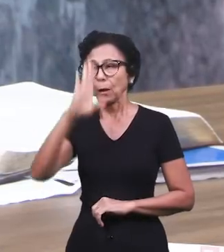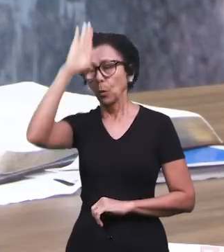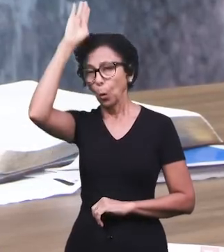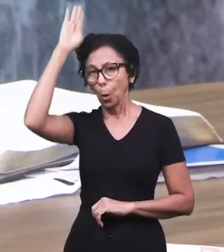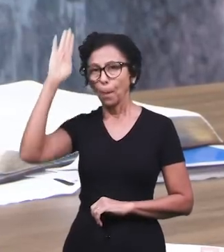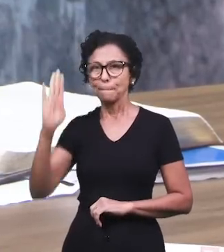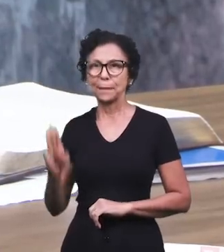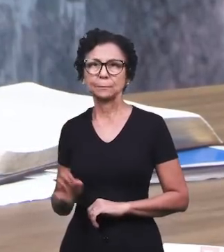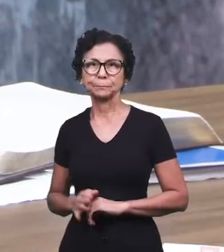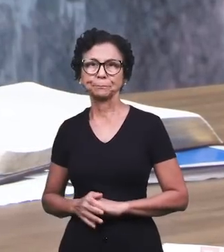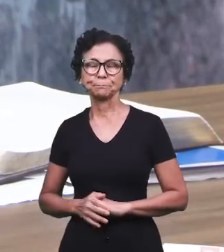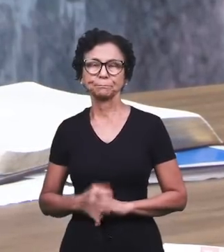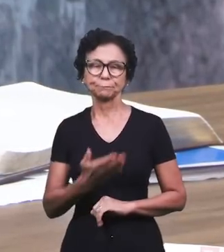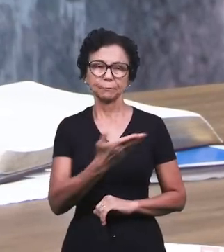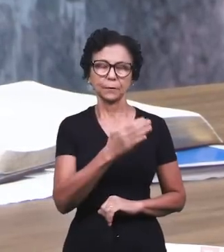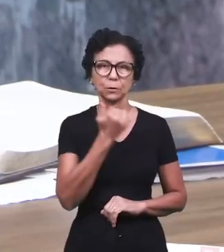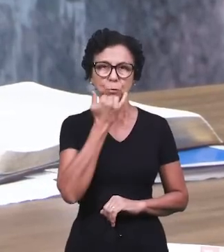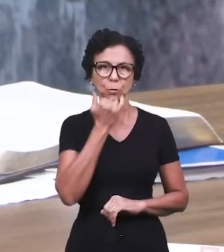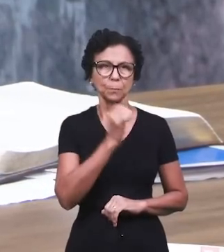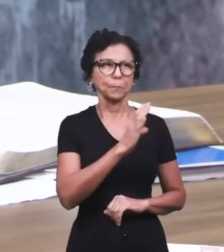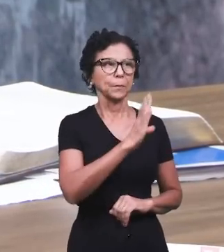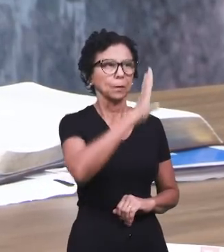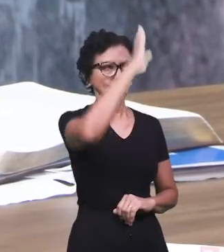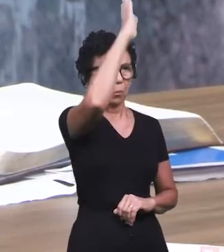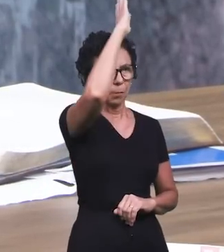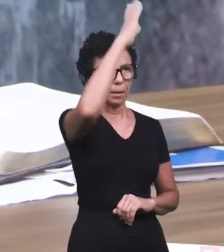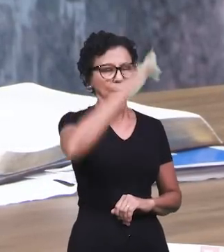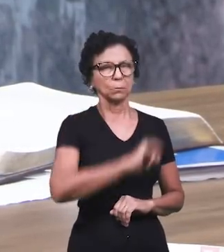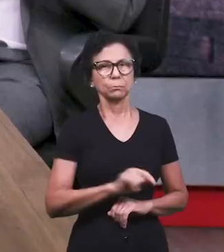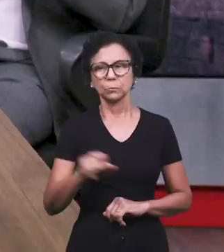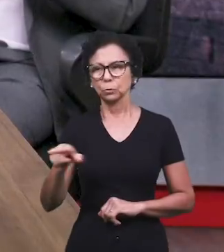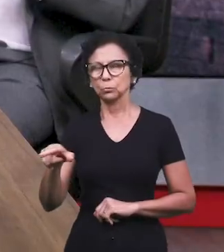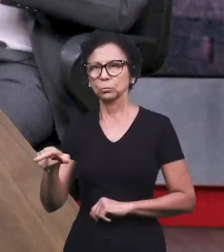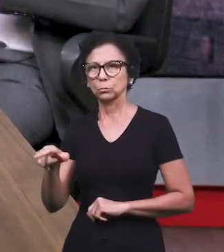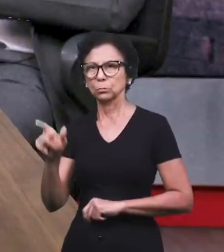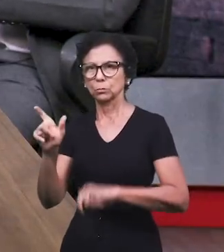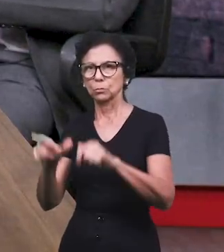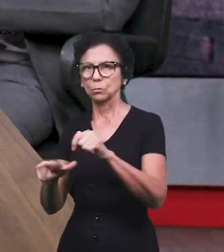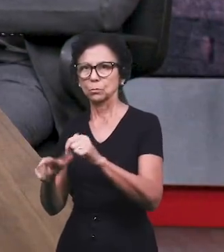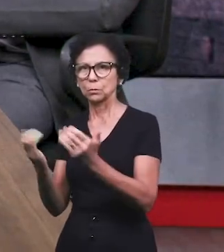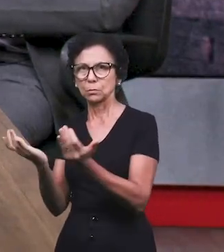do Império Romano. Perfeitamente. Principalmente por isso. Agora, outra coisa.